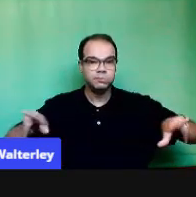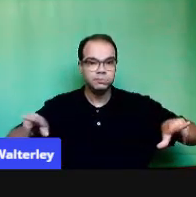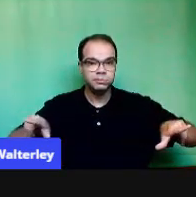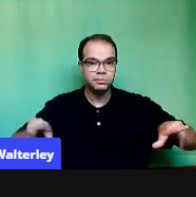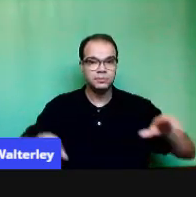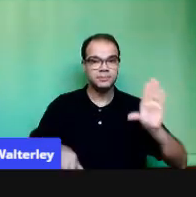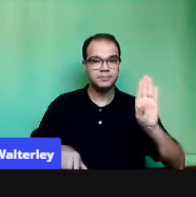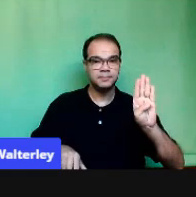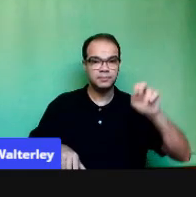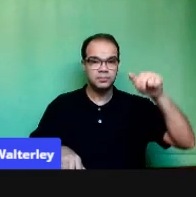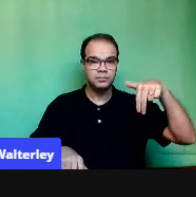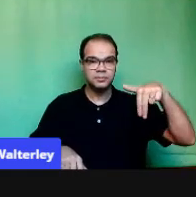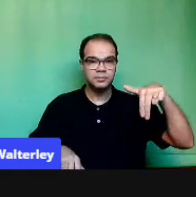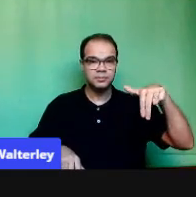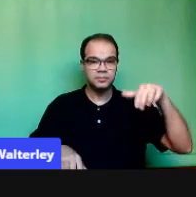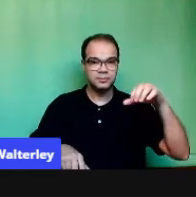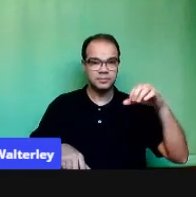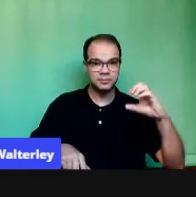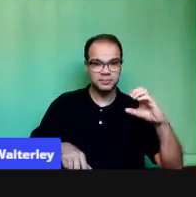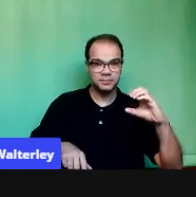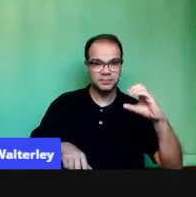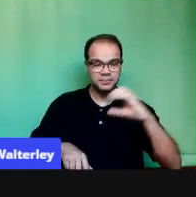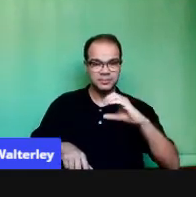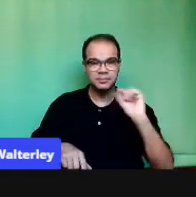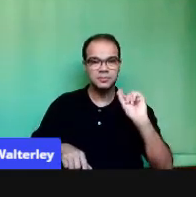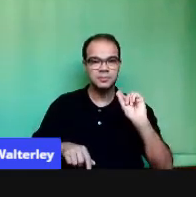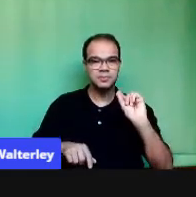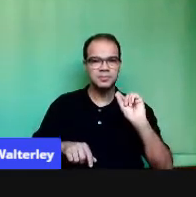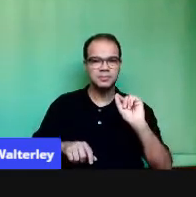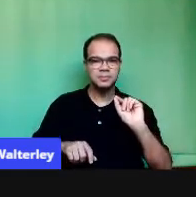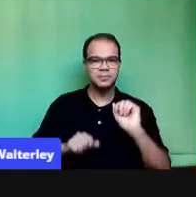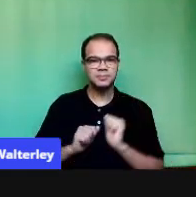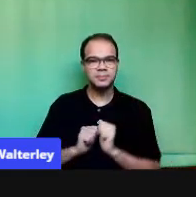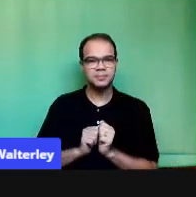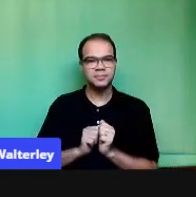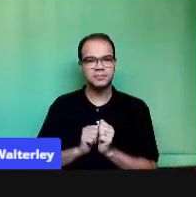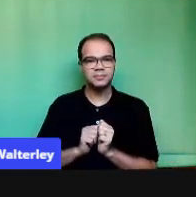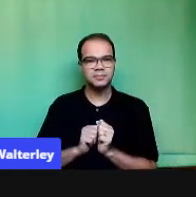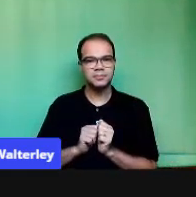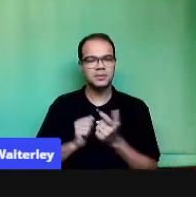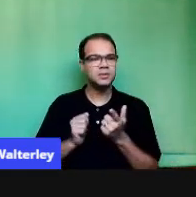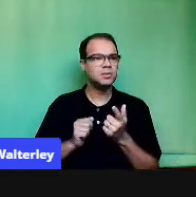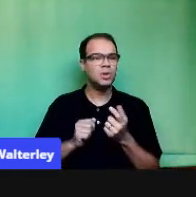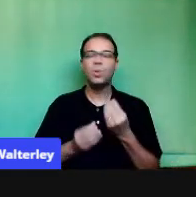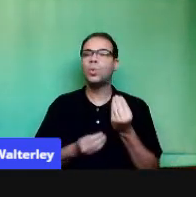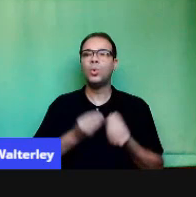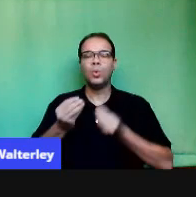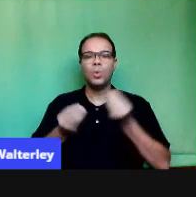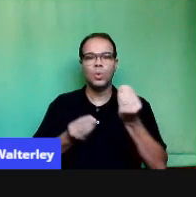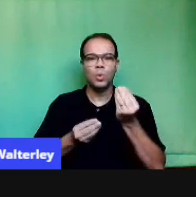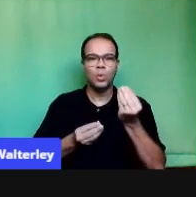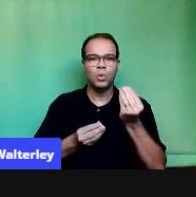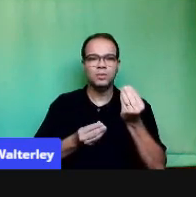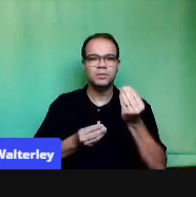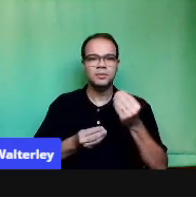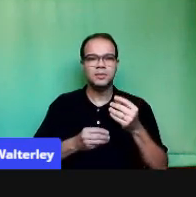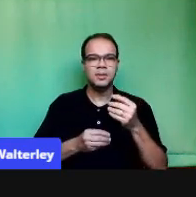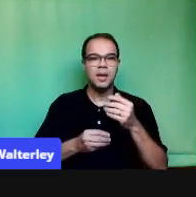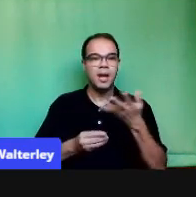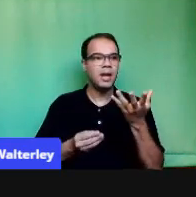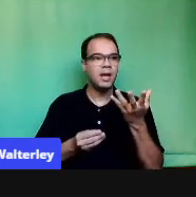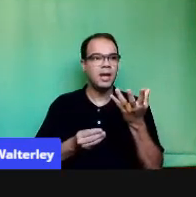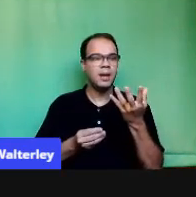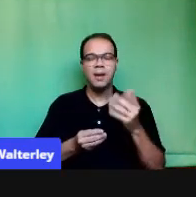praticamente esvazia uma abordagem, ela negligencia uma abordagem sobre a biodiversidade, seja a biodiversidade de plantas ou animais.